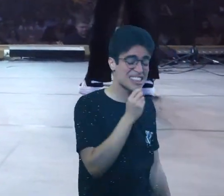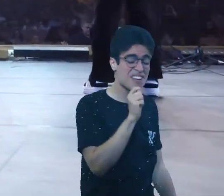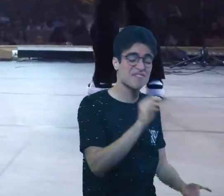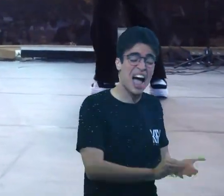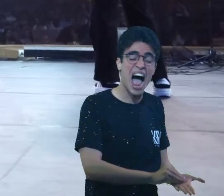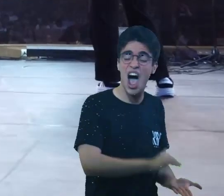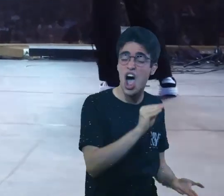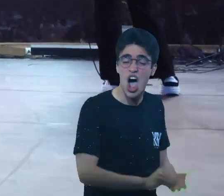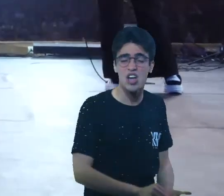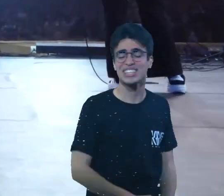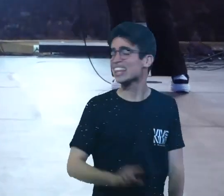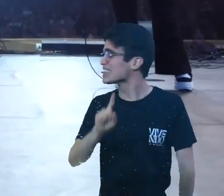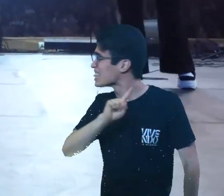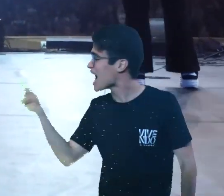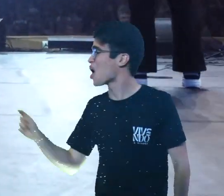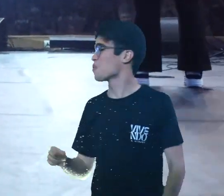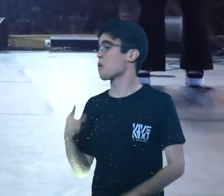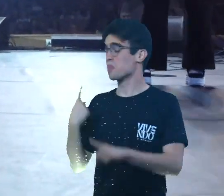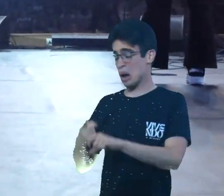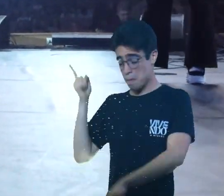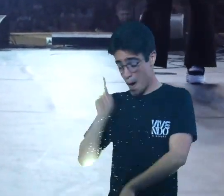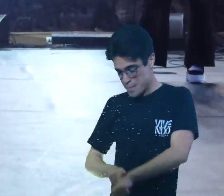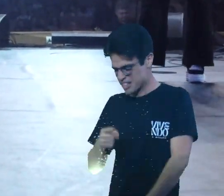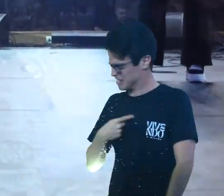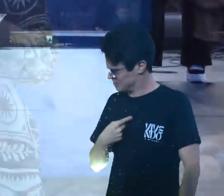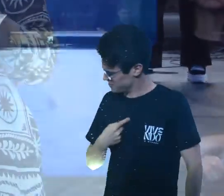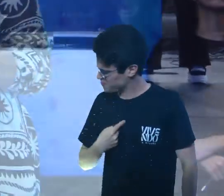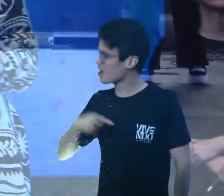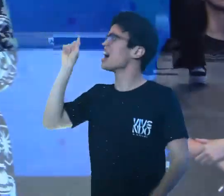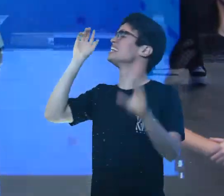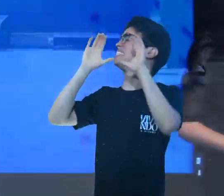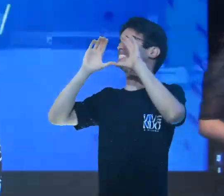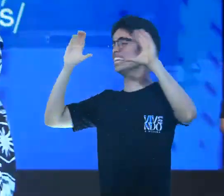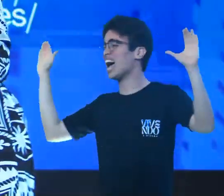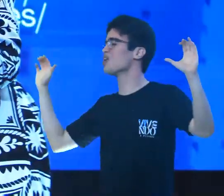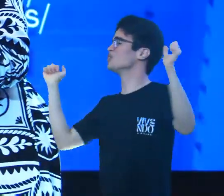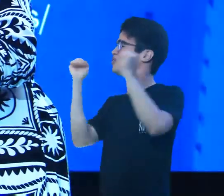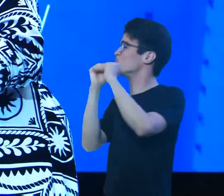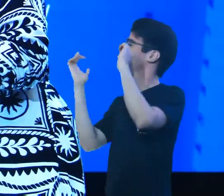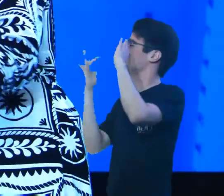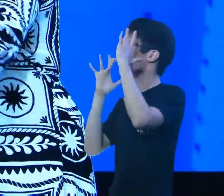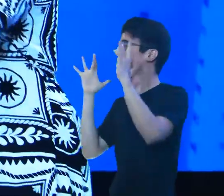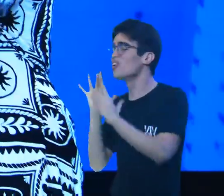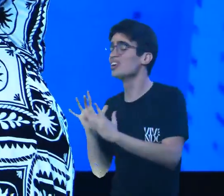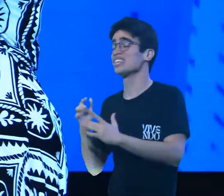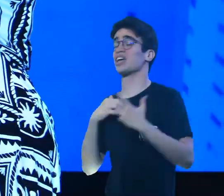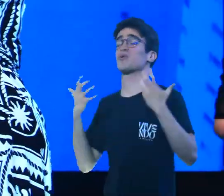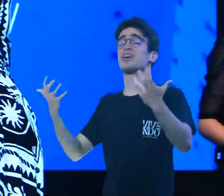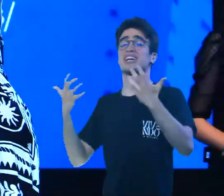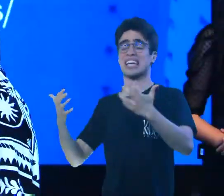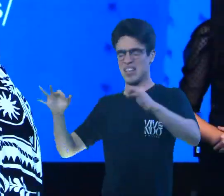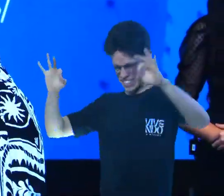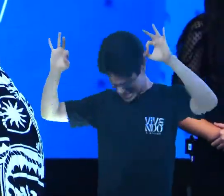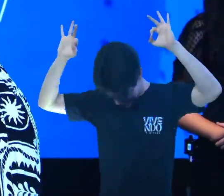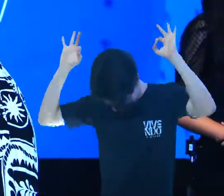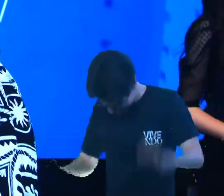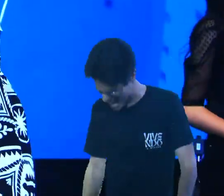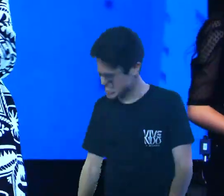Senhor, quando chegar o momento de ir para casa e estar contigo, eu quero ter